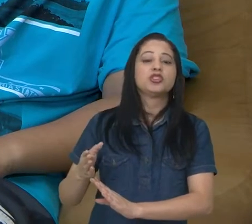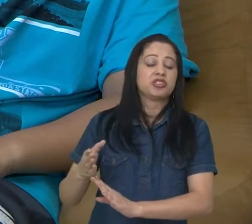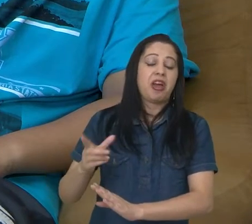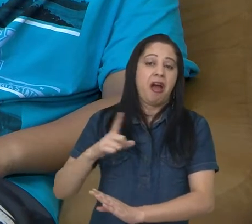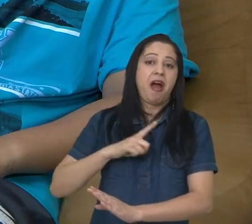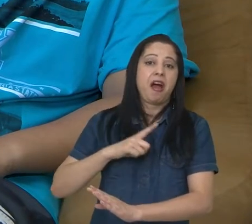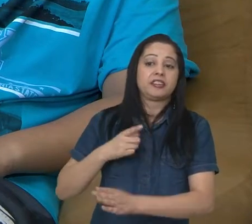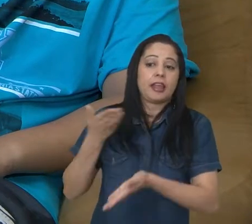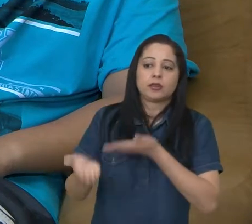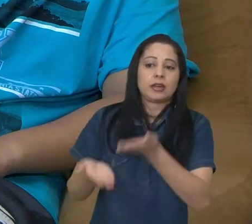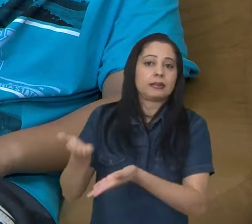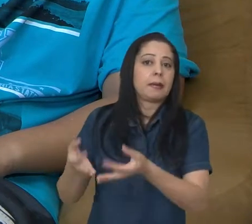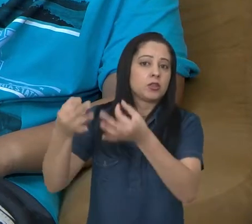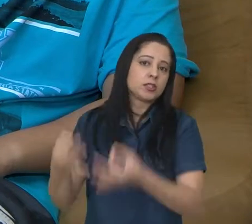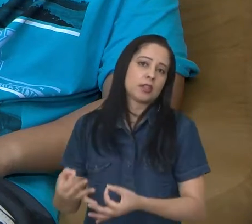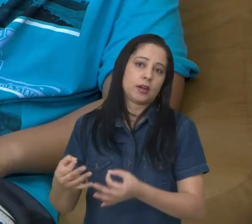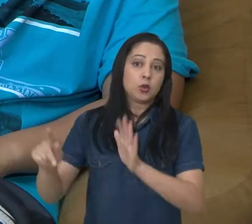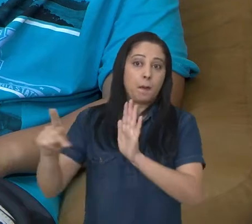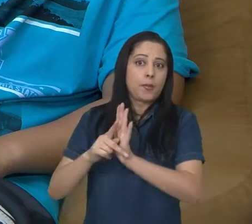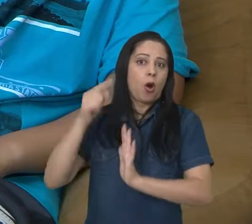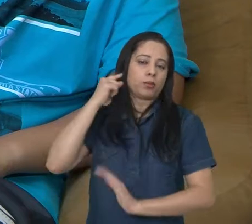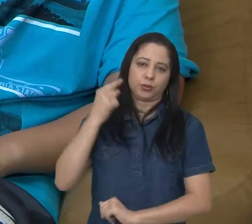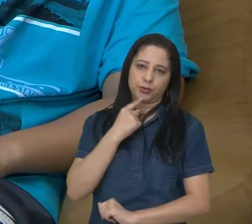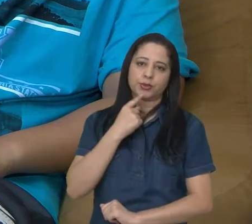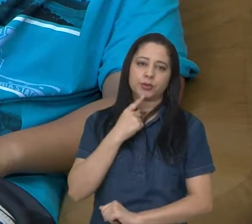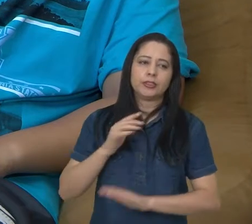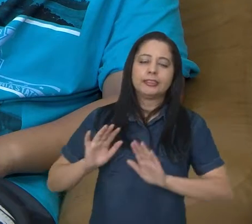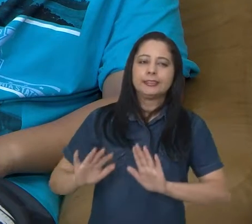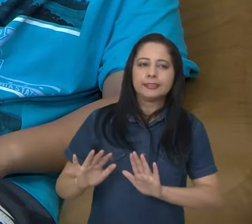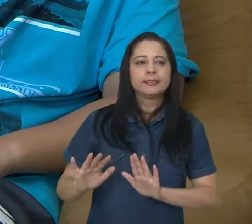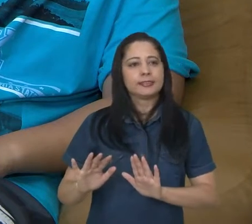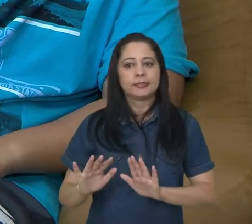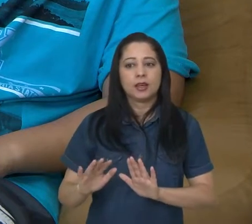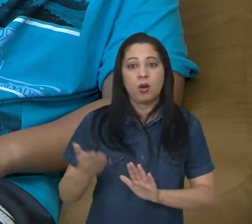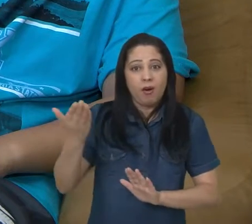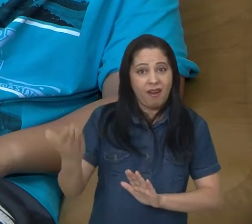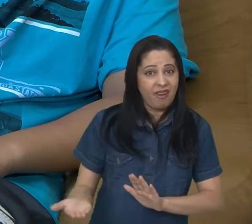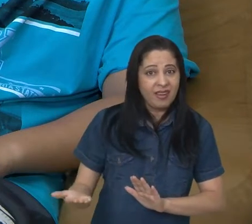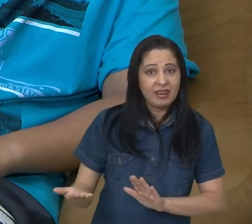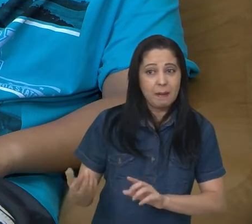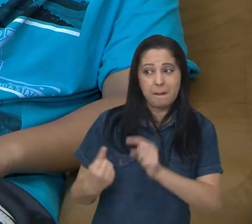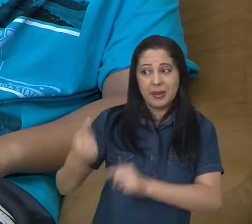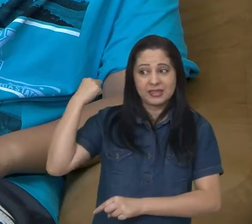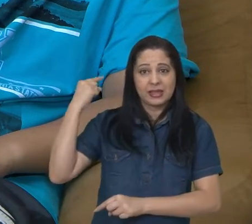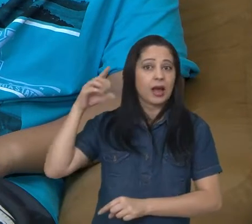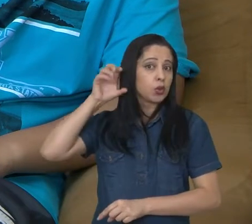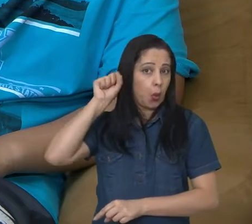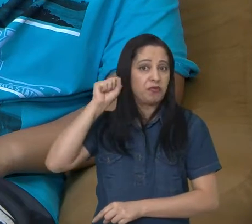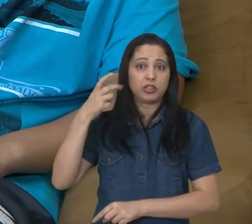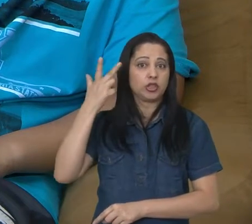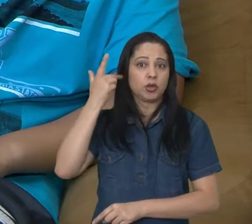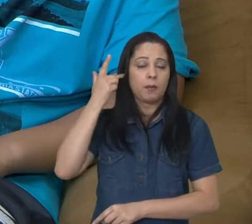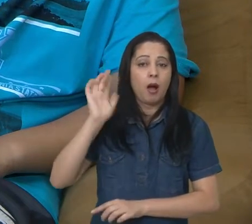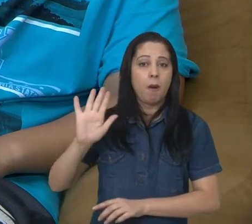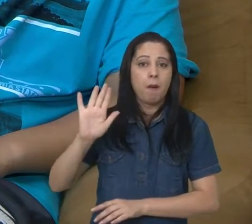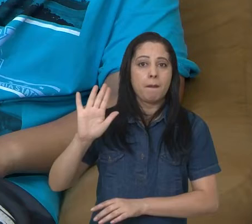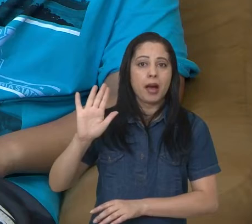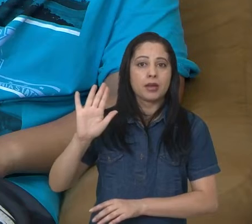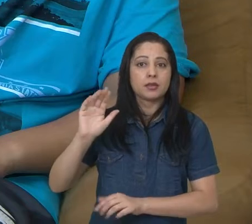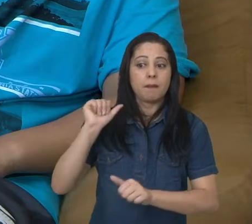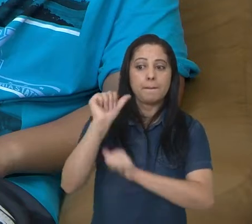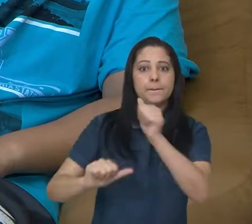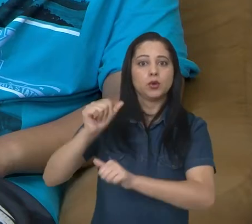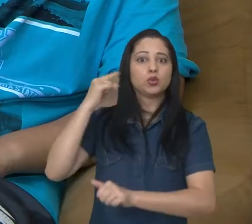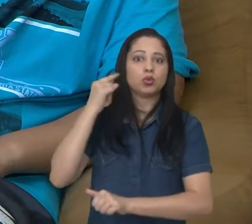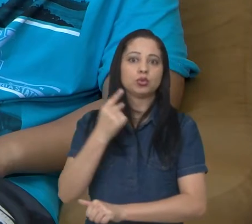detectou a surdez, já vai ter um acompanhamento da surdez. Então a pessoa, no caso dele, era normal, daí ele